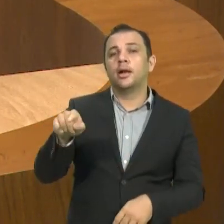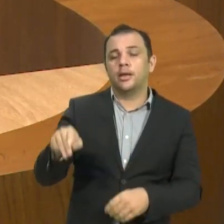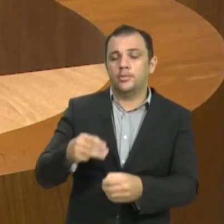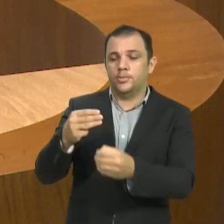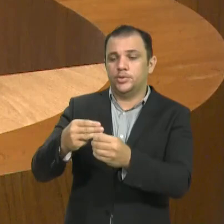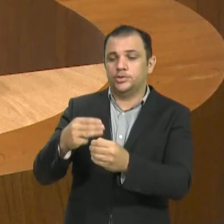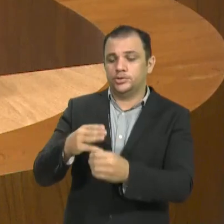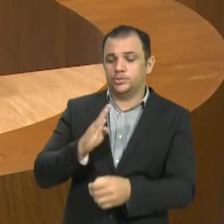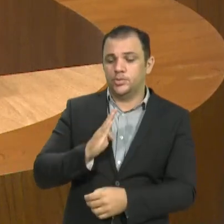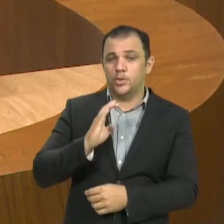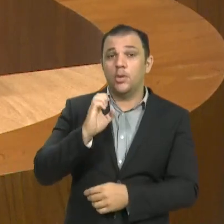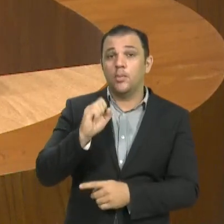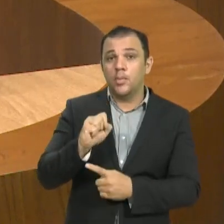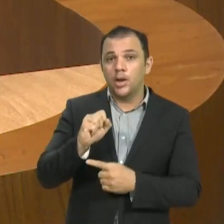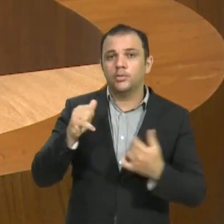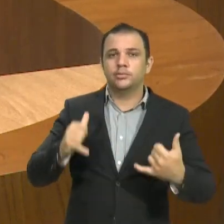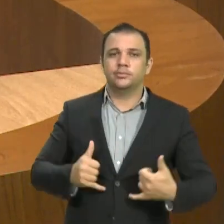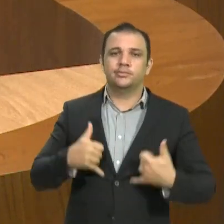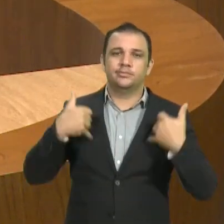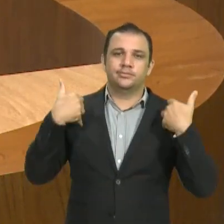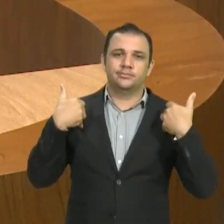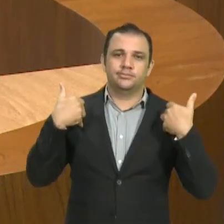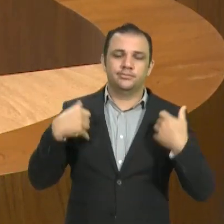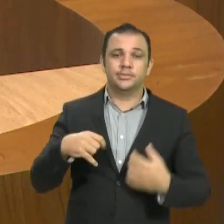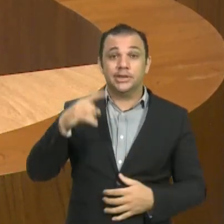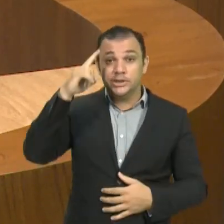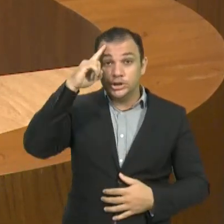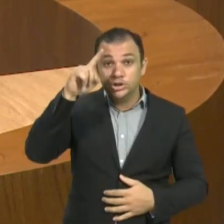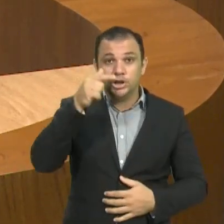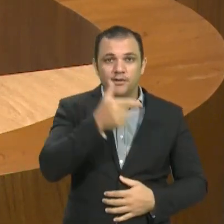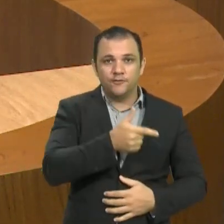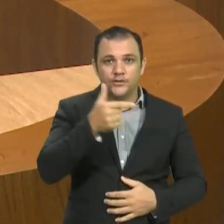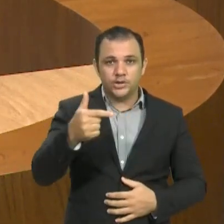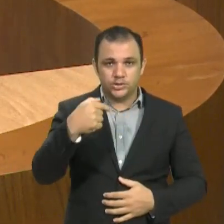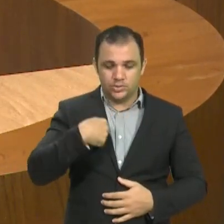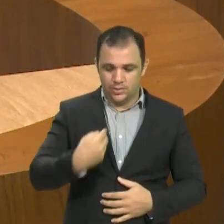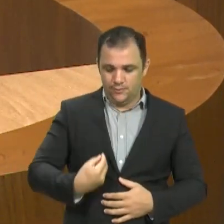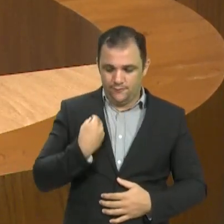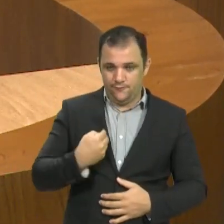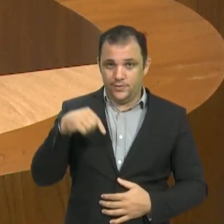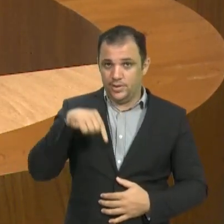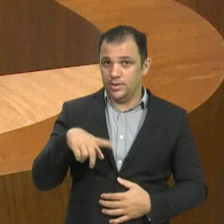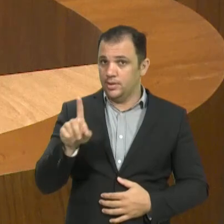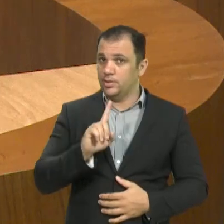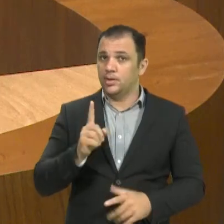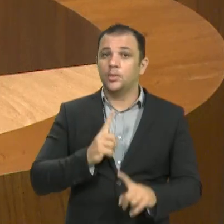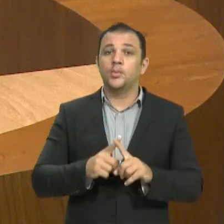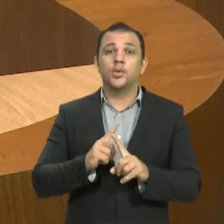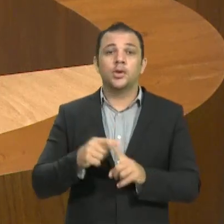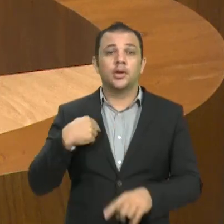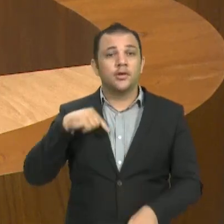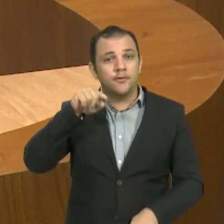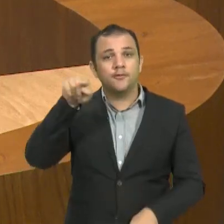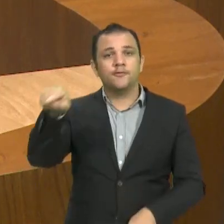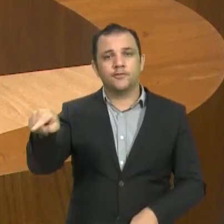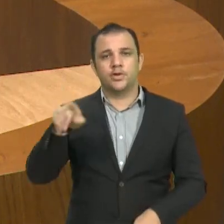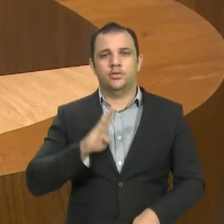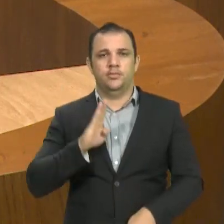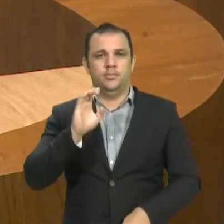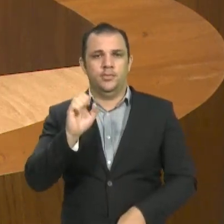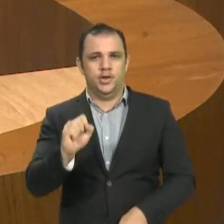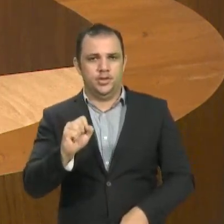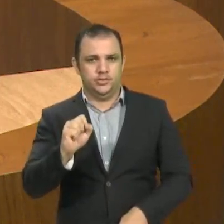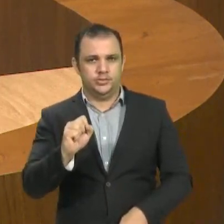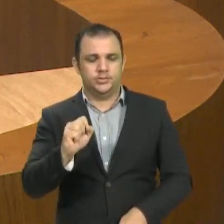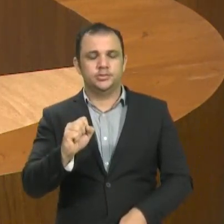Dia 22, eu não vou estar aqui presente, porque eu vou estar lá em Balsas, mas desde já